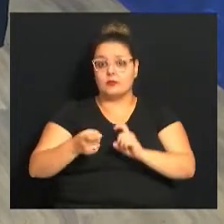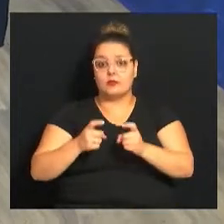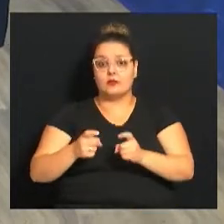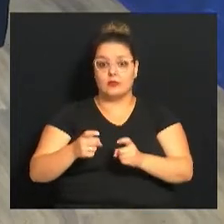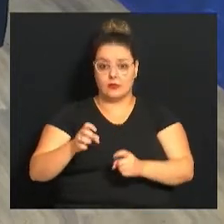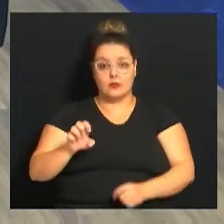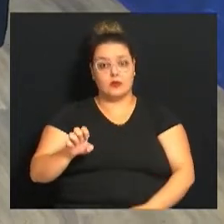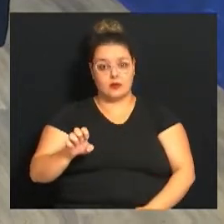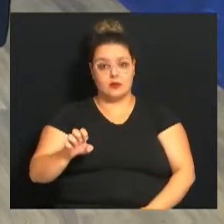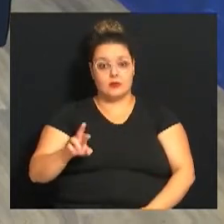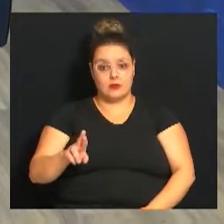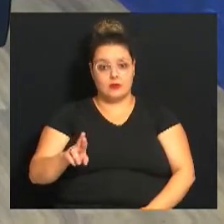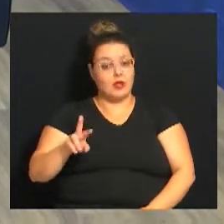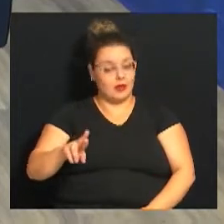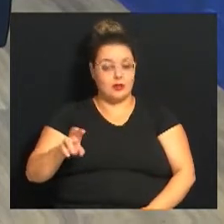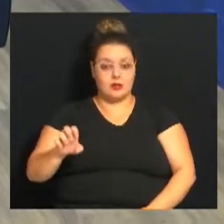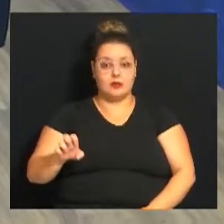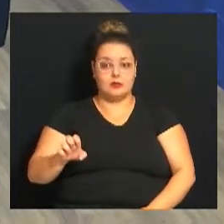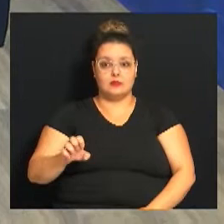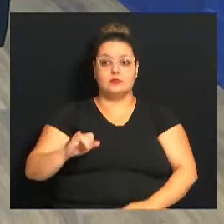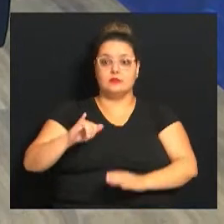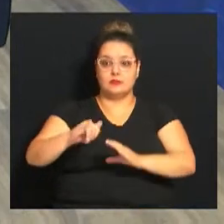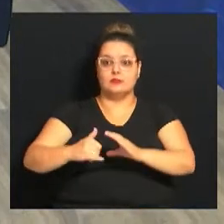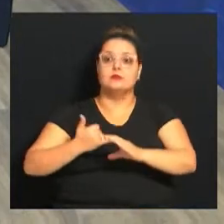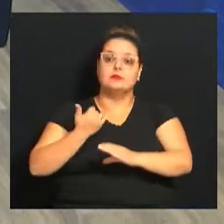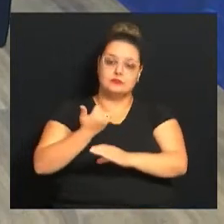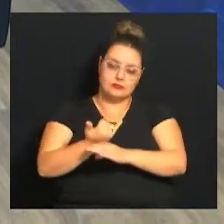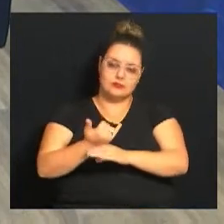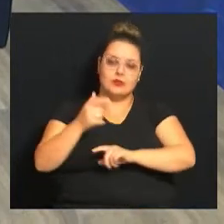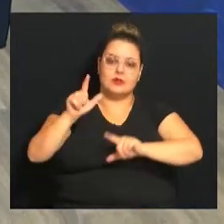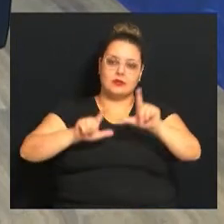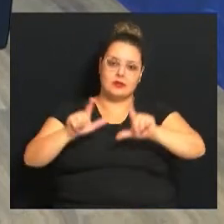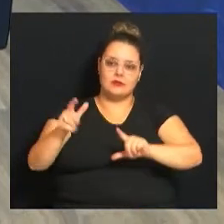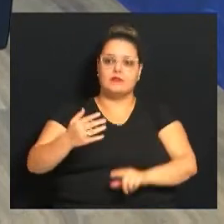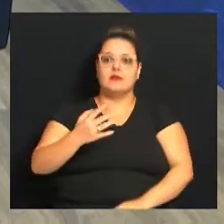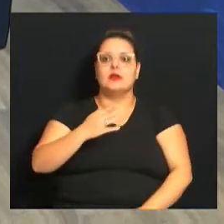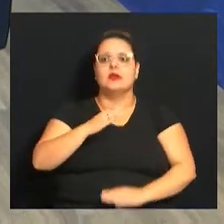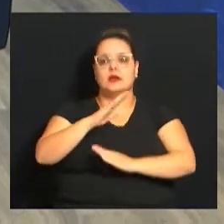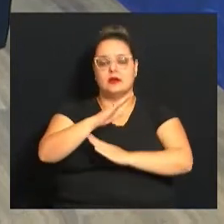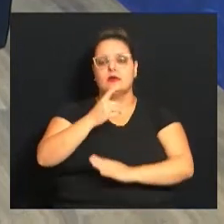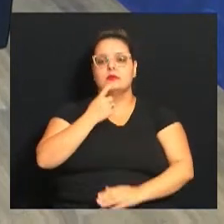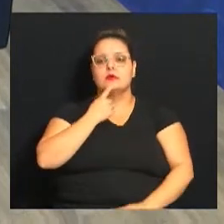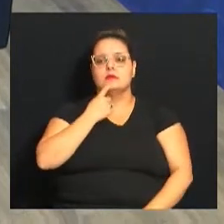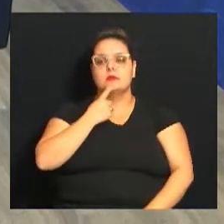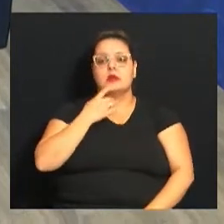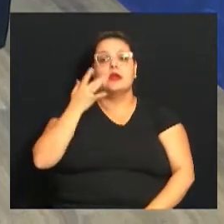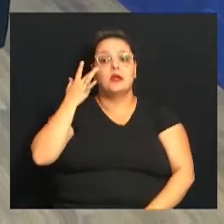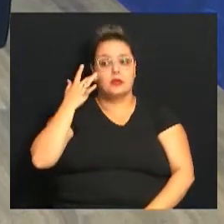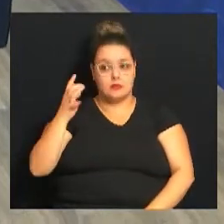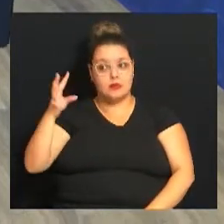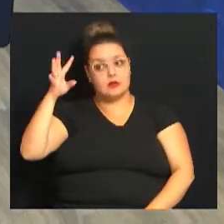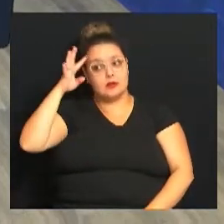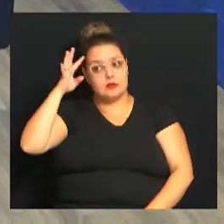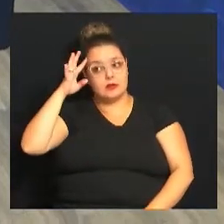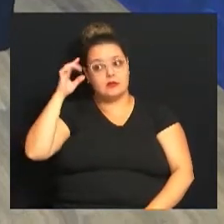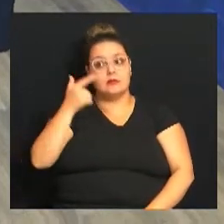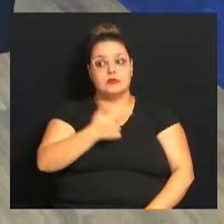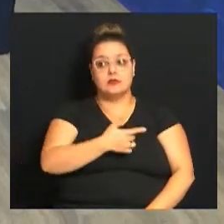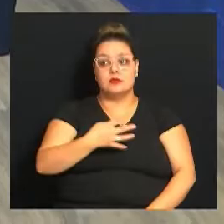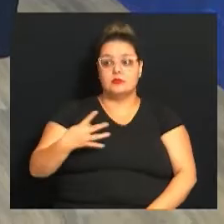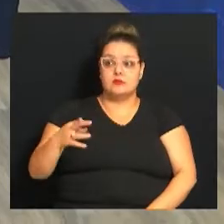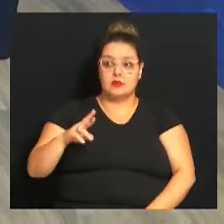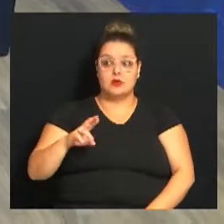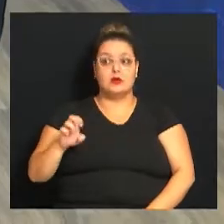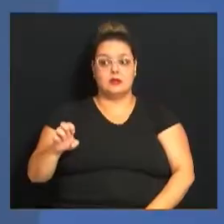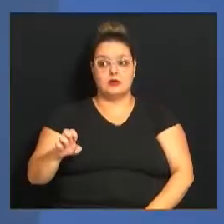pelo youtube.com/TV Câmara Campinas. E amanhã, na quarta-feira, a 24ª reunião extraordinária. E a gente